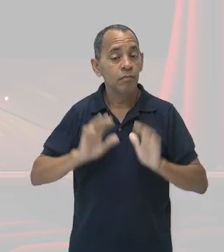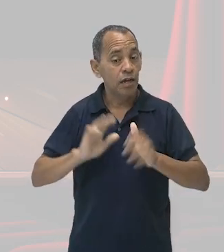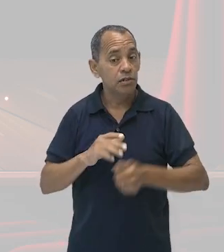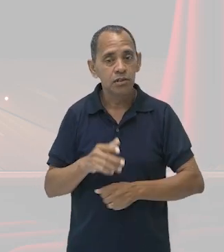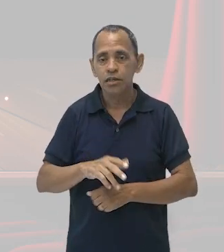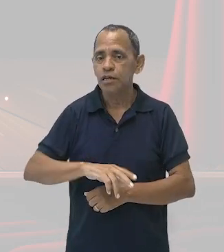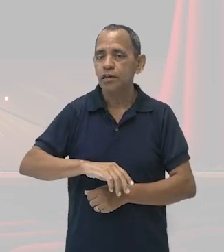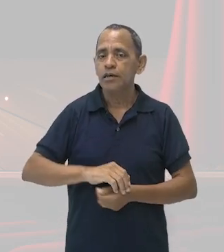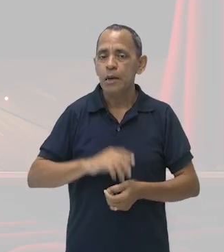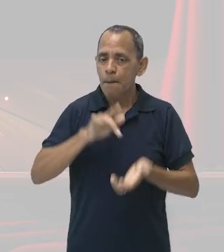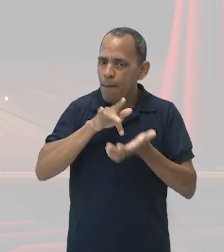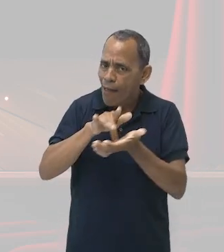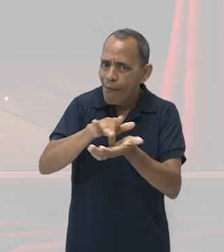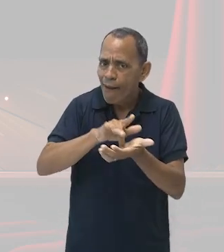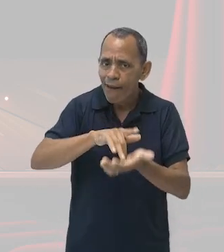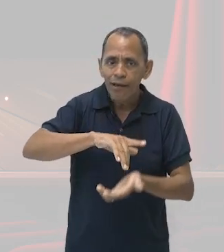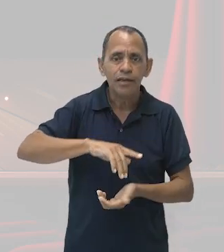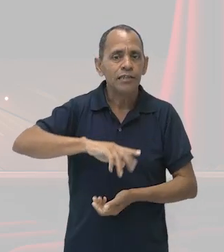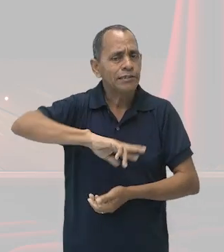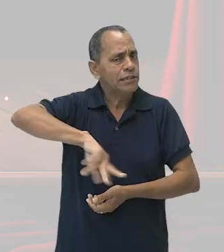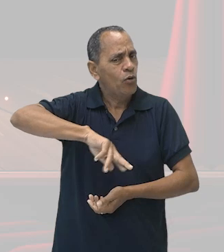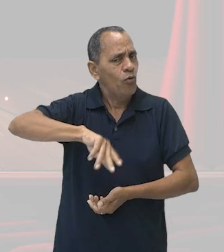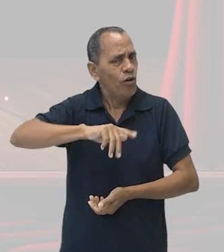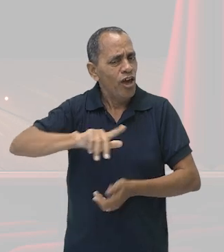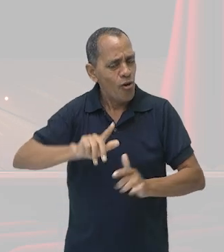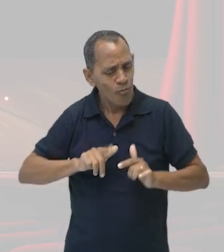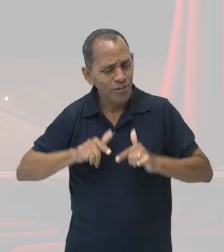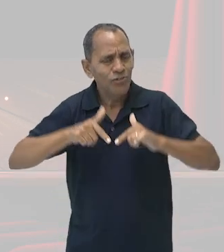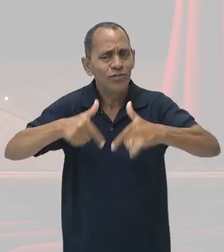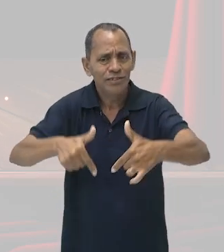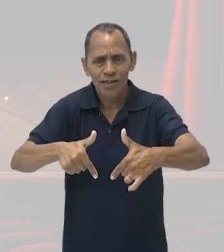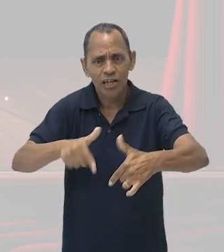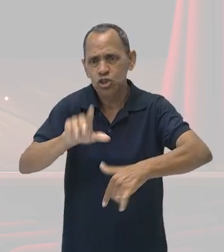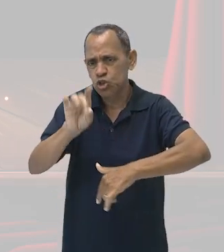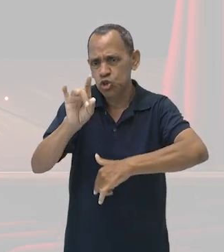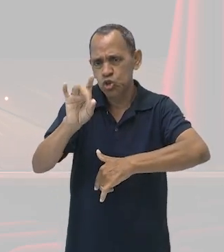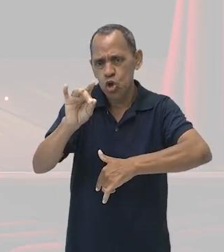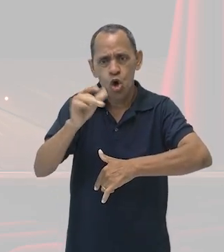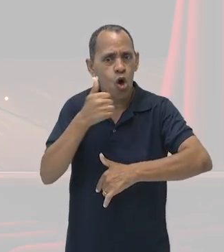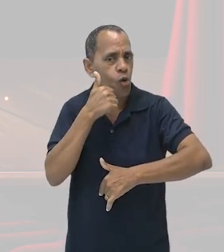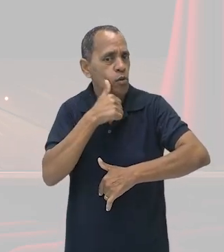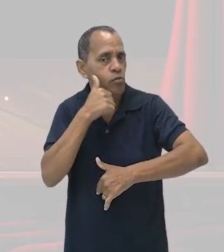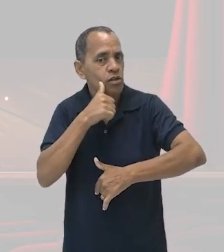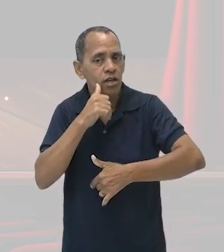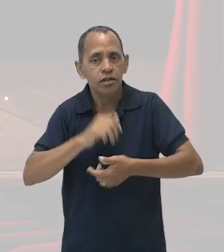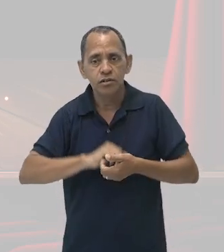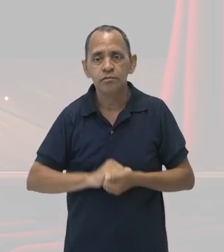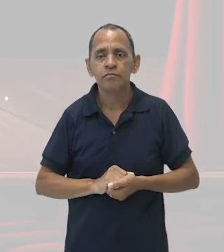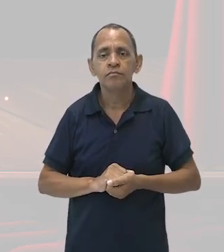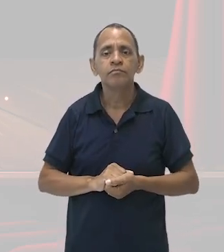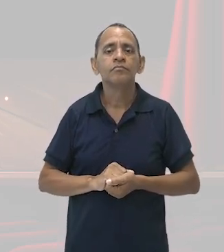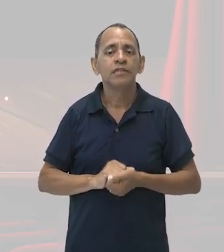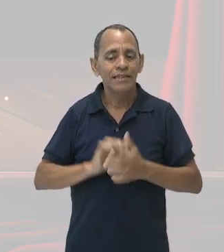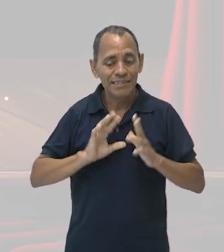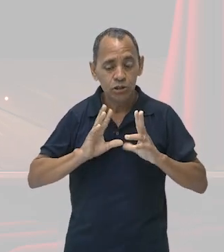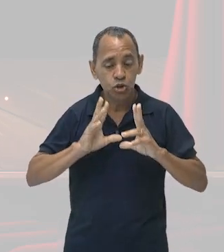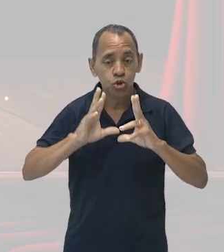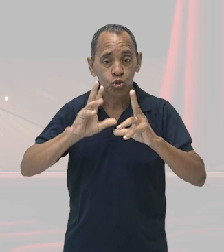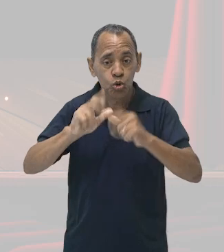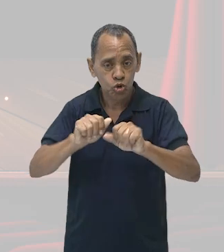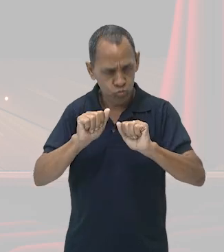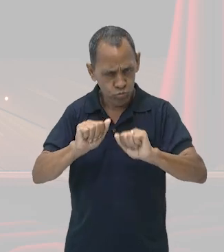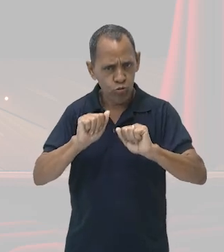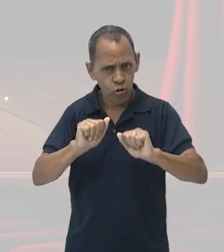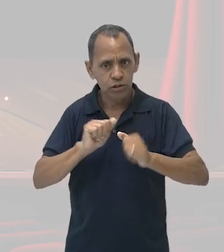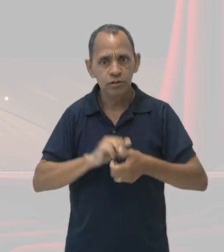gente sabe hoje que o balé é uma atividade para todos, é uma dança para todos, tá certo? Vamos conhecer aí um